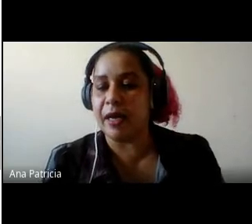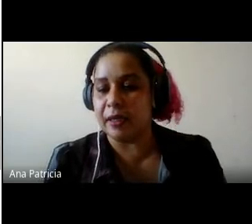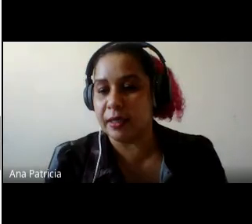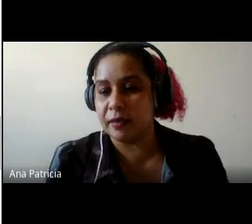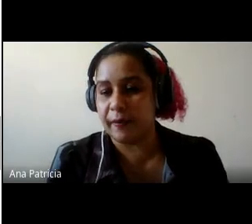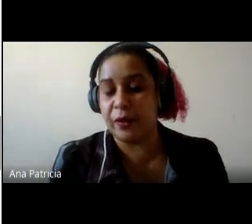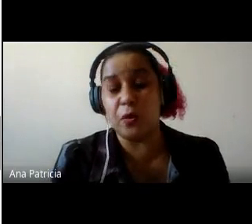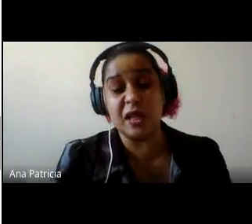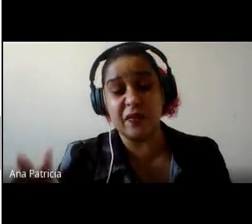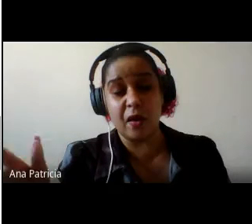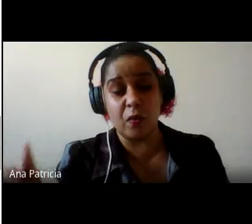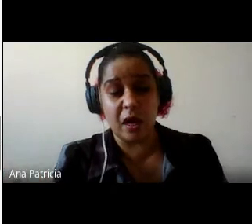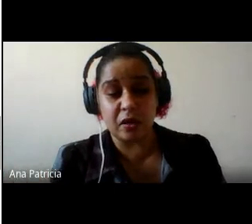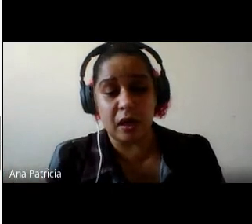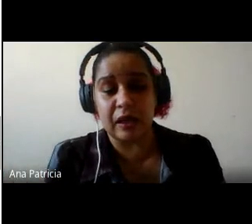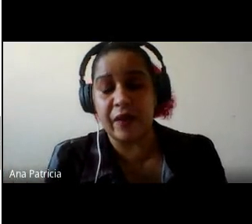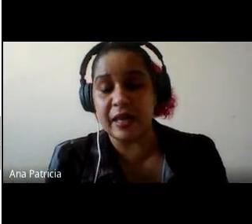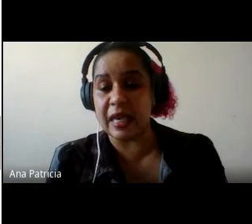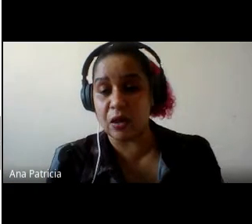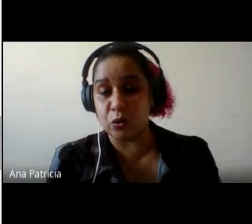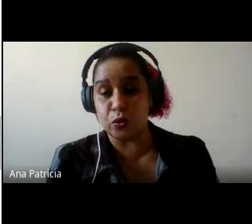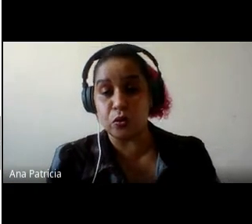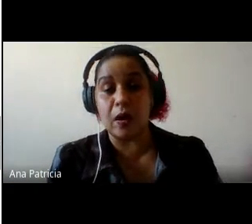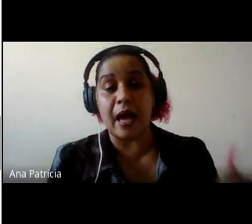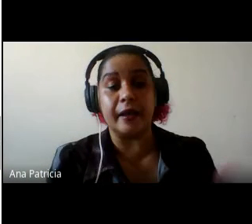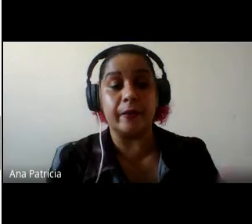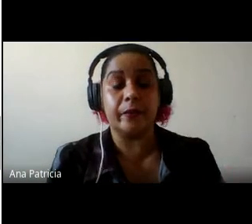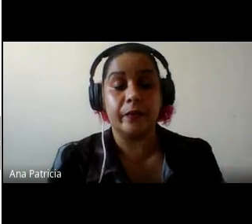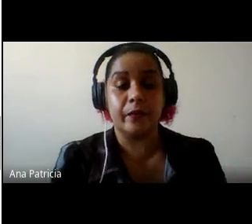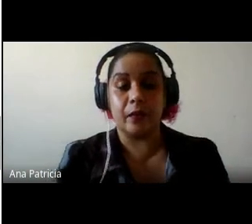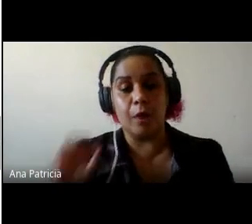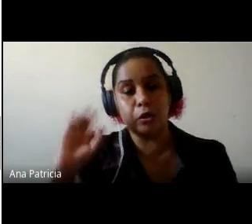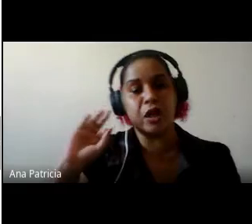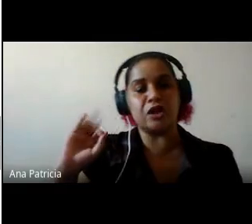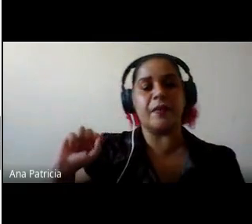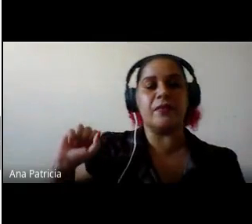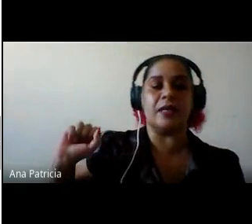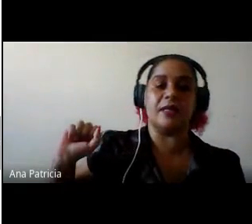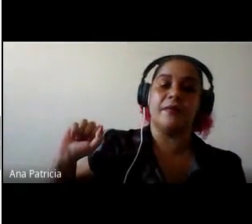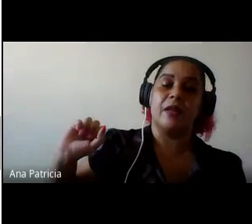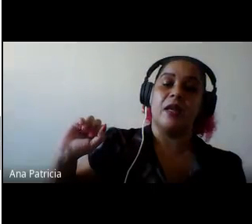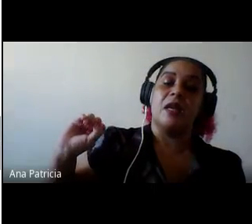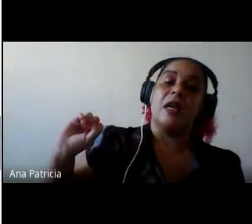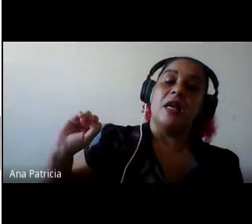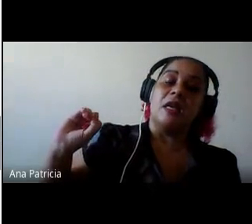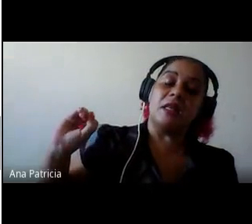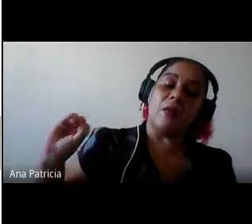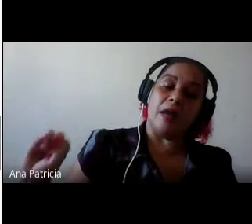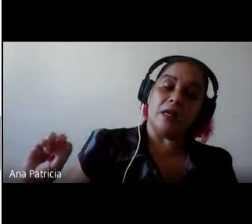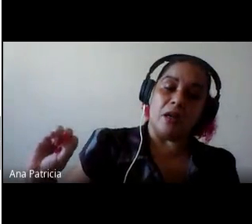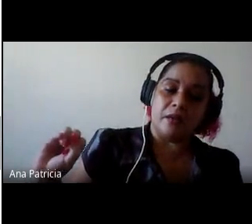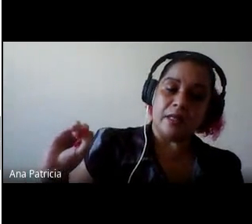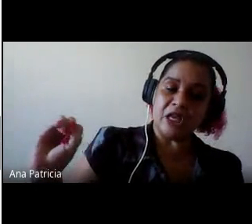bem bacanas. Inclusive, tem uma escola que está oferecendo até os cursos online. Boto já para vocês. Então,